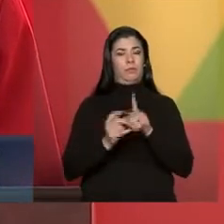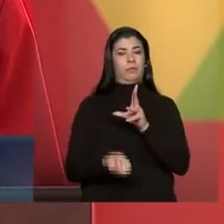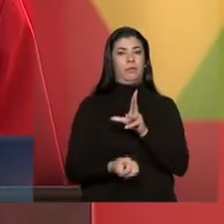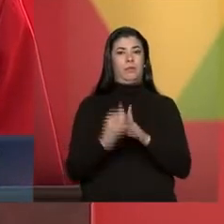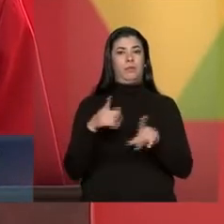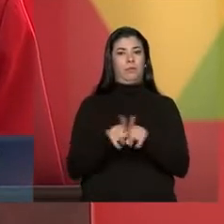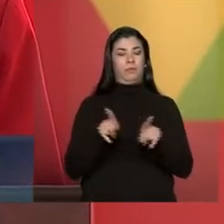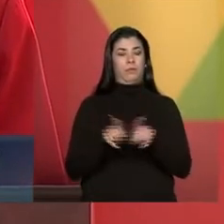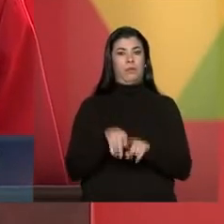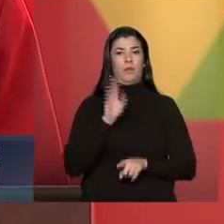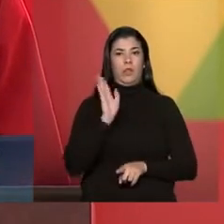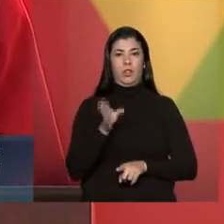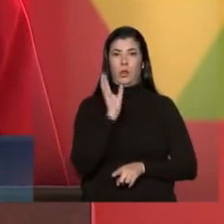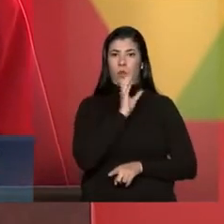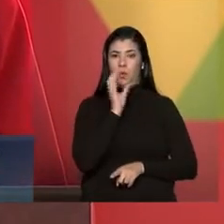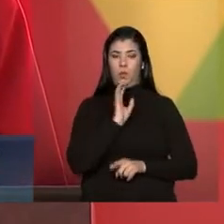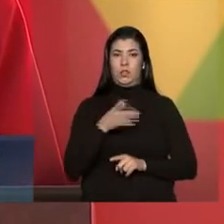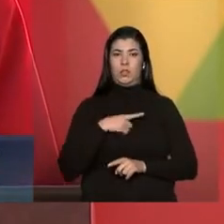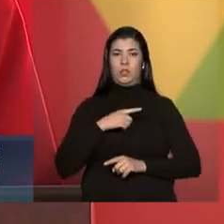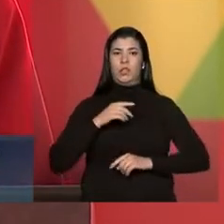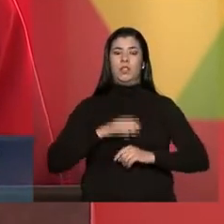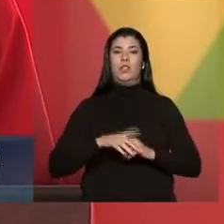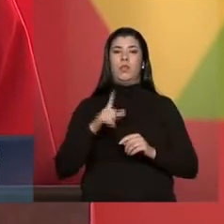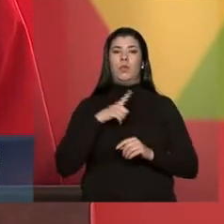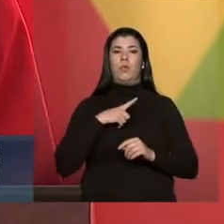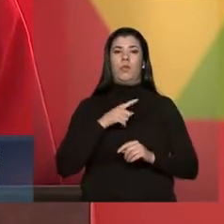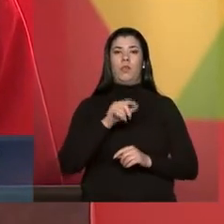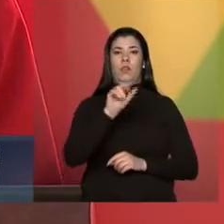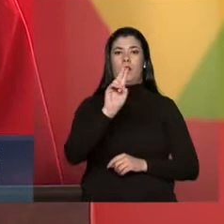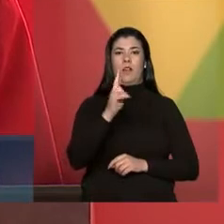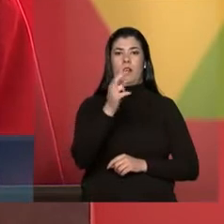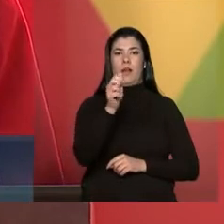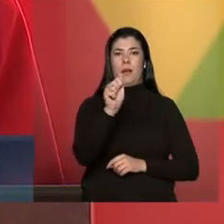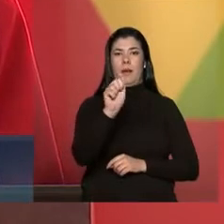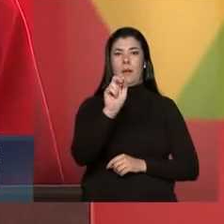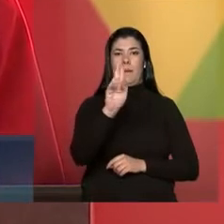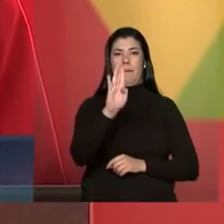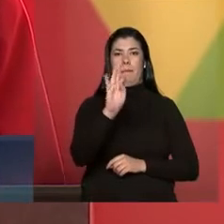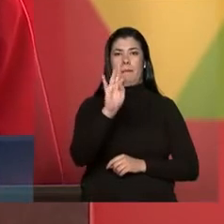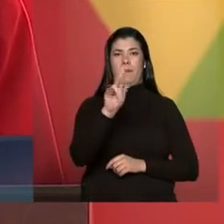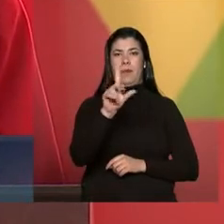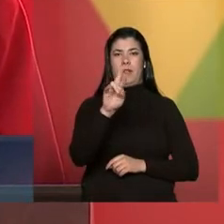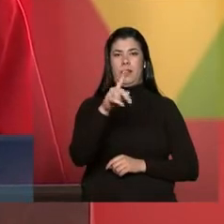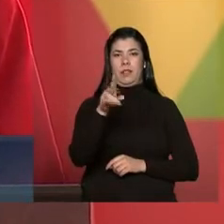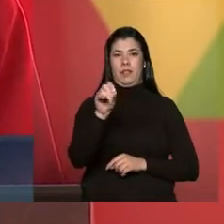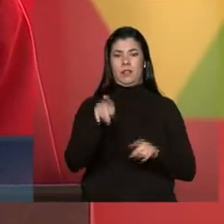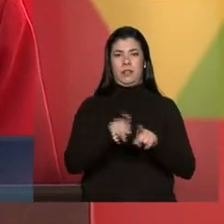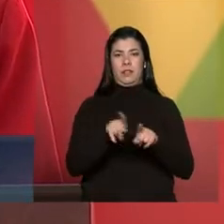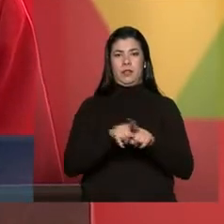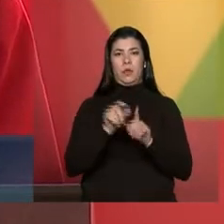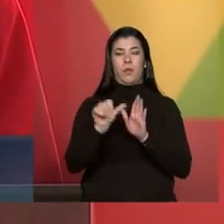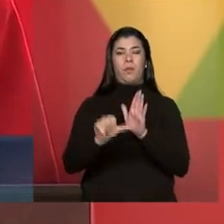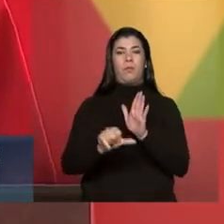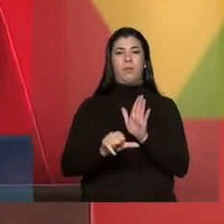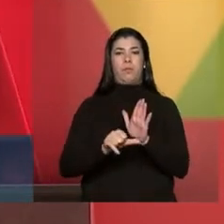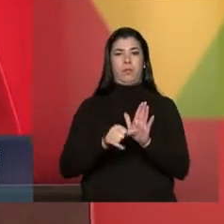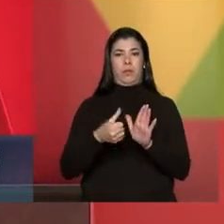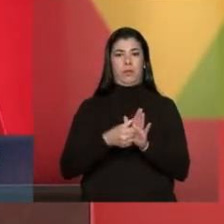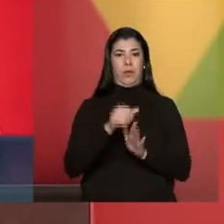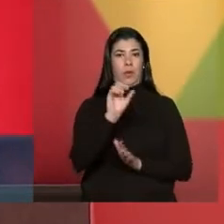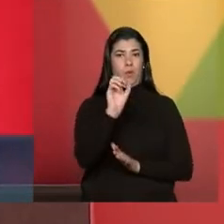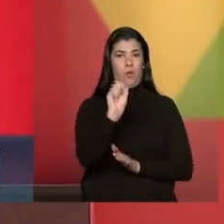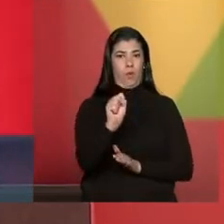implementada imediatamente com a habilitação feita pela China dos primeiros 8